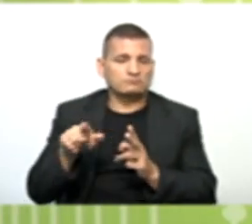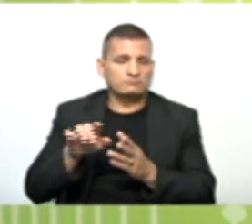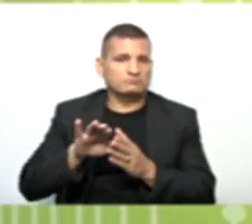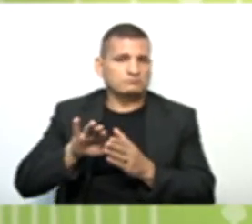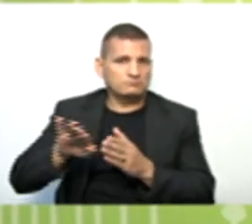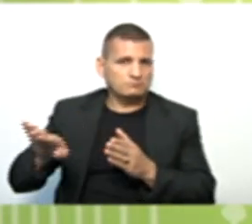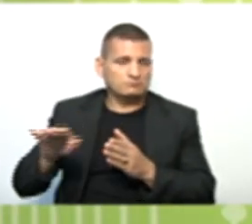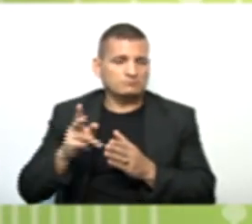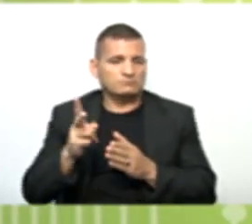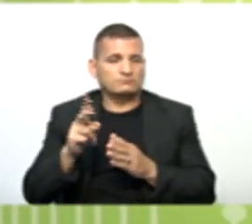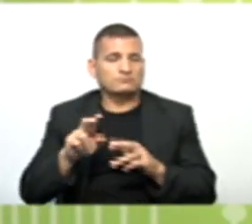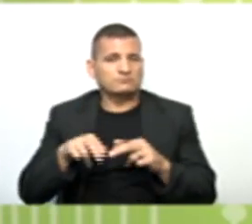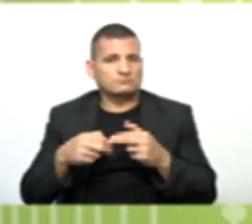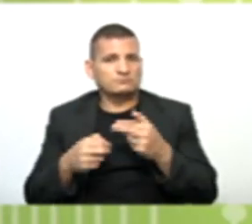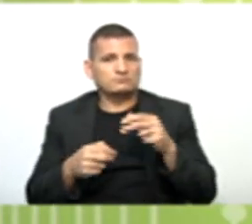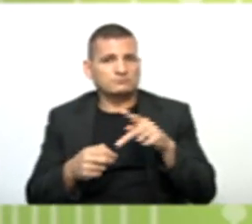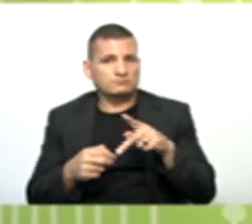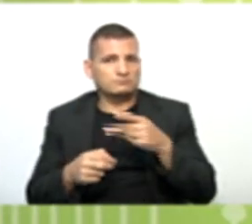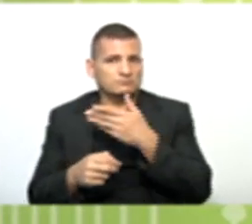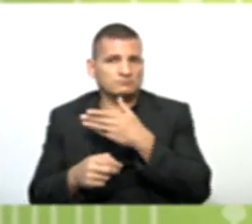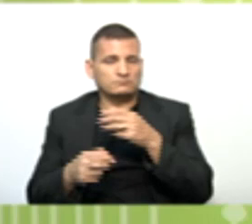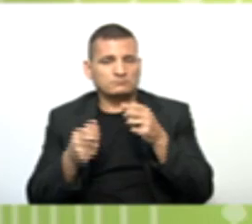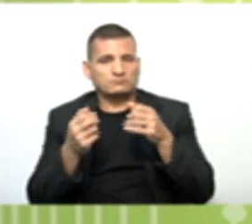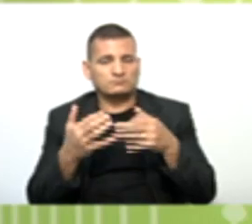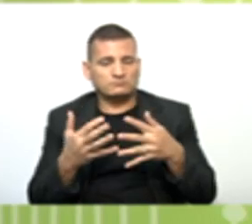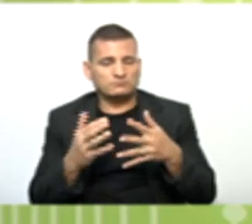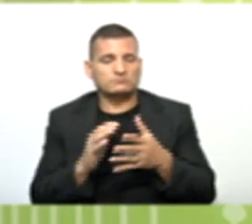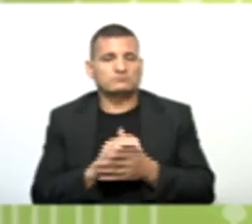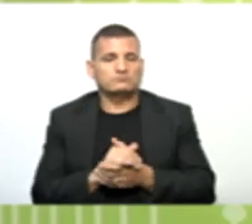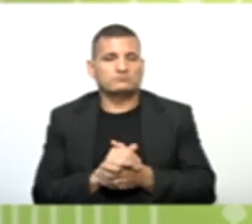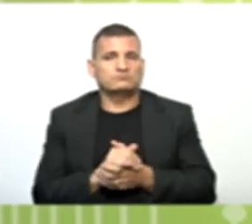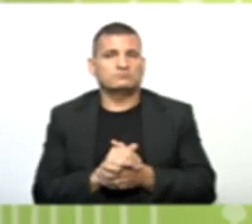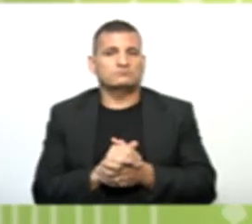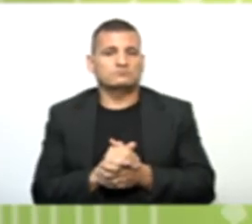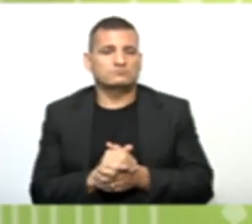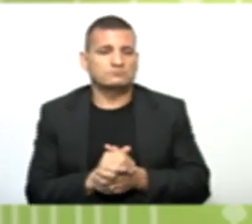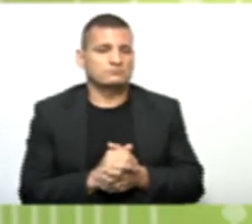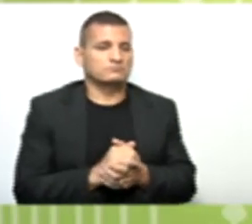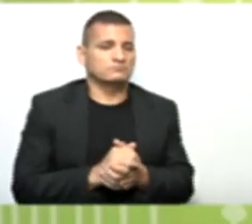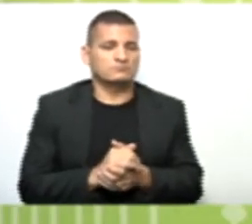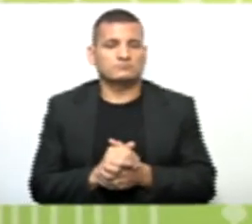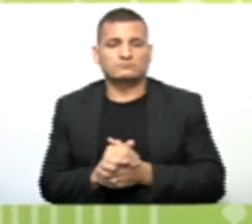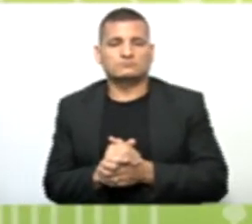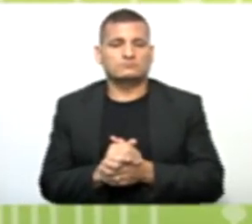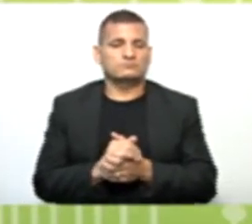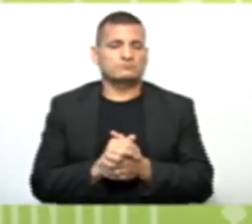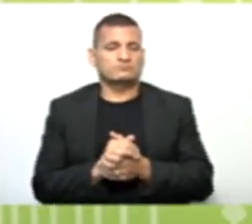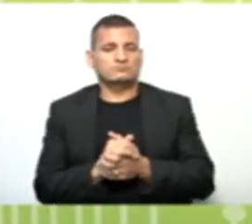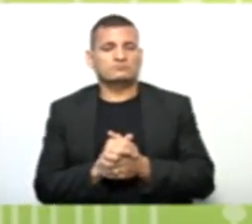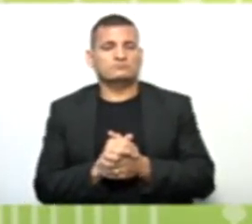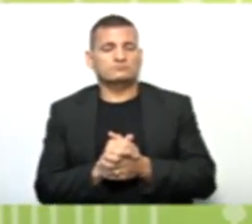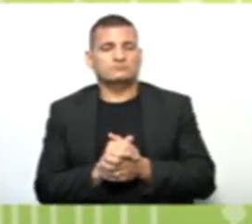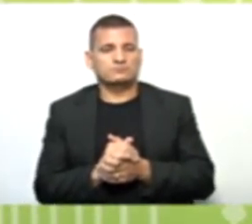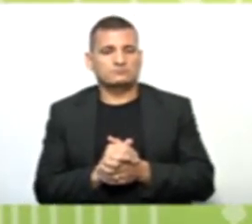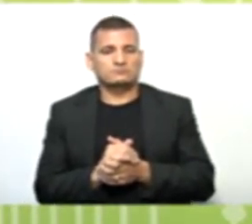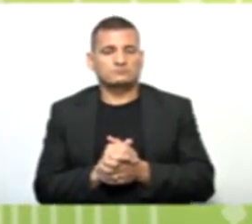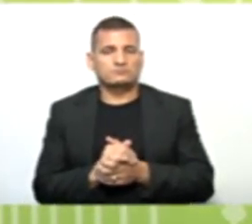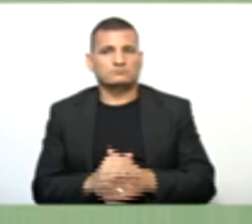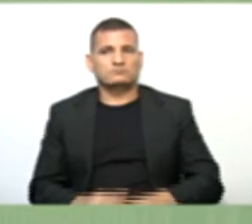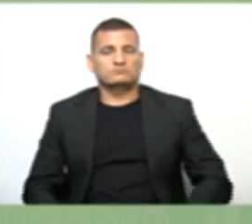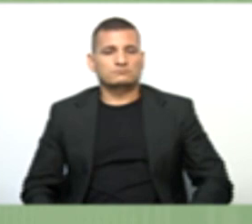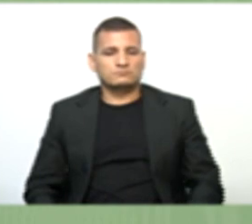valores. Então, por isso que o professor Eduardo falou, é fim menos 1, né? Então, apesar do fim estar explícito aqui para ser o